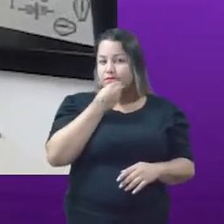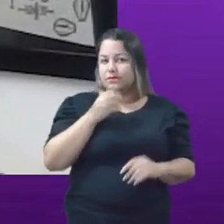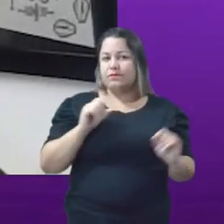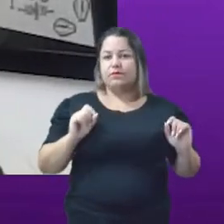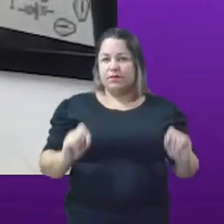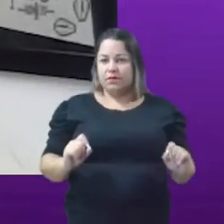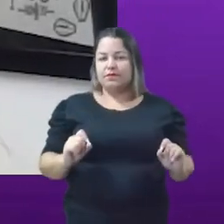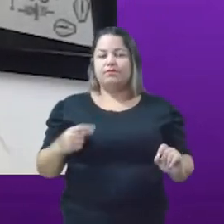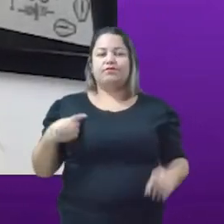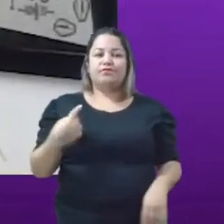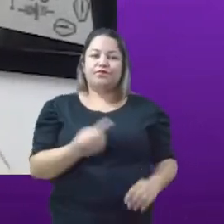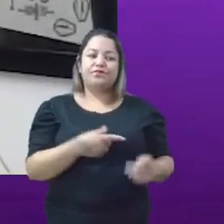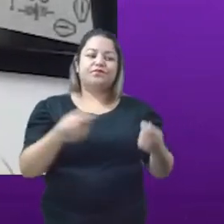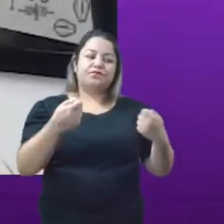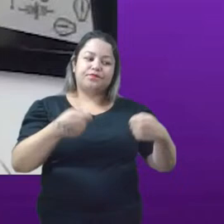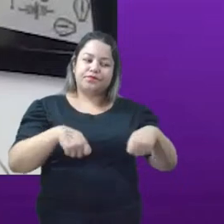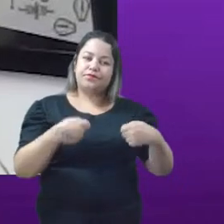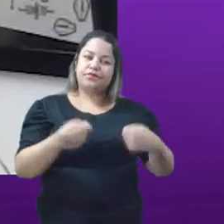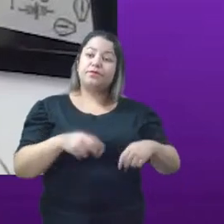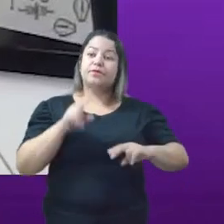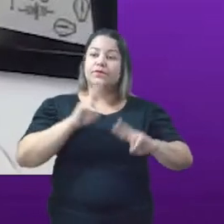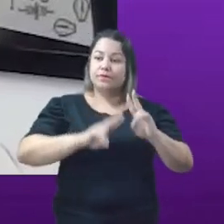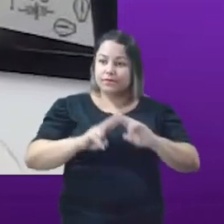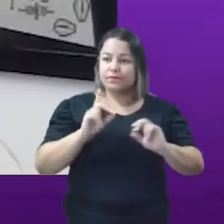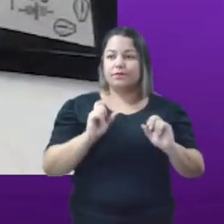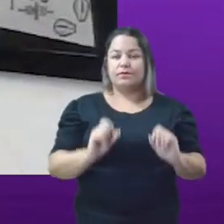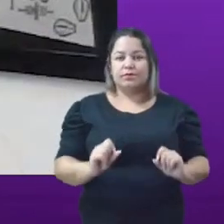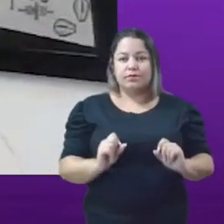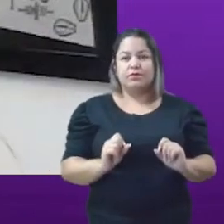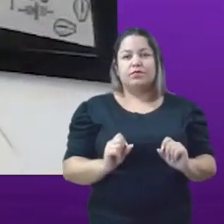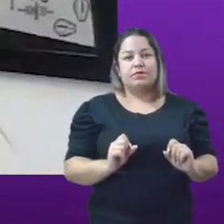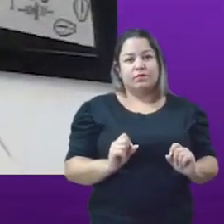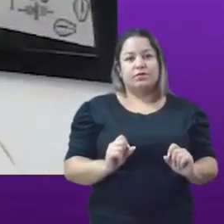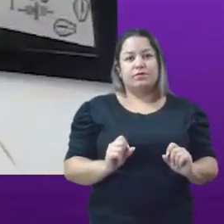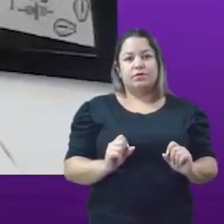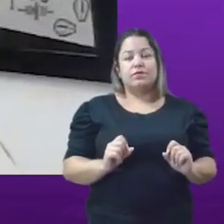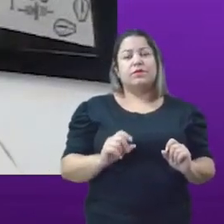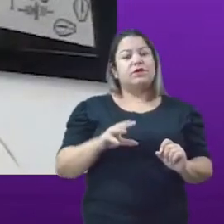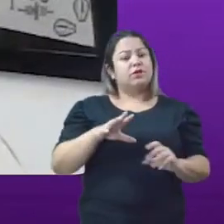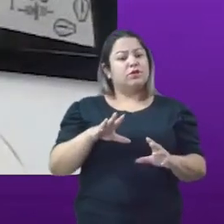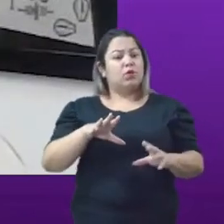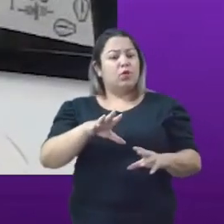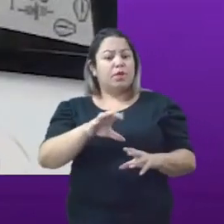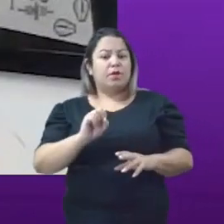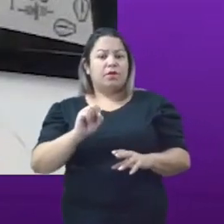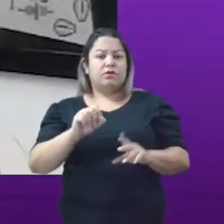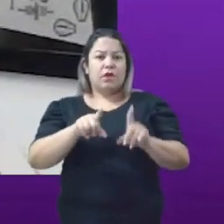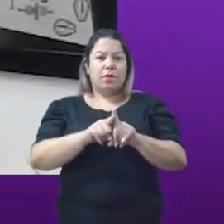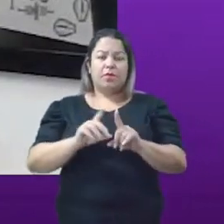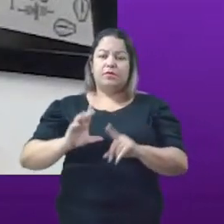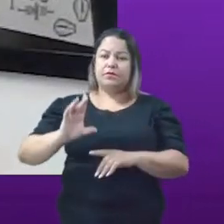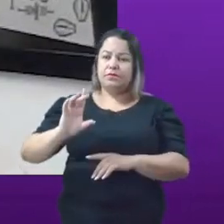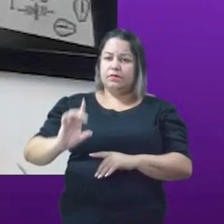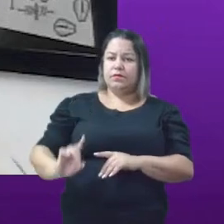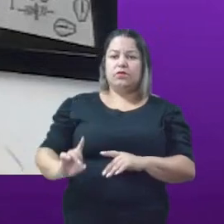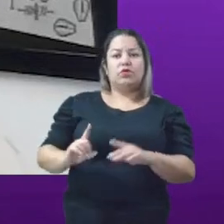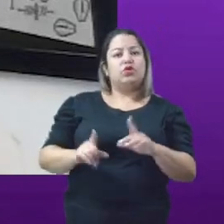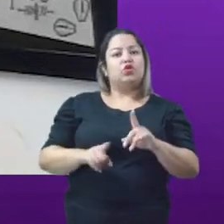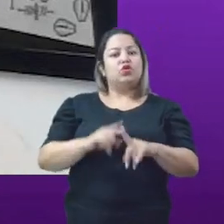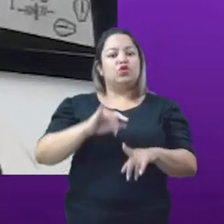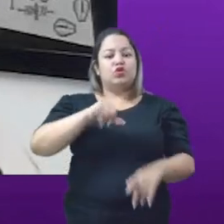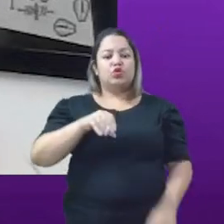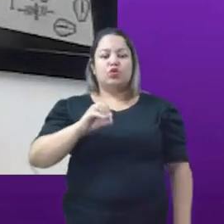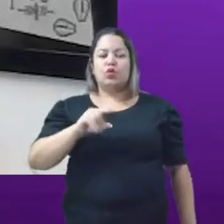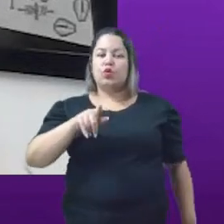masculinidades, a gente precisa acompanhar os meninos, esses que têm sido cooptados pela extrema-direita, através de jogos